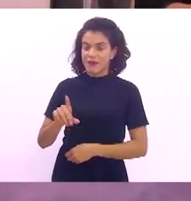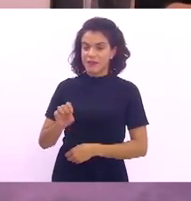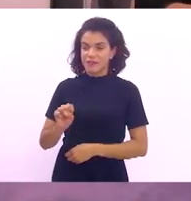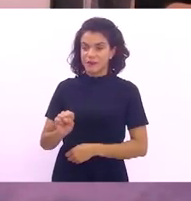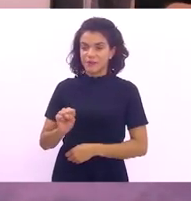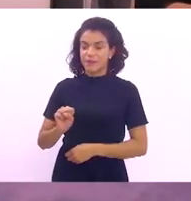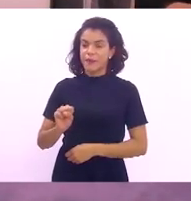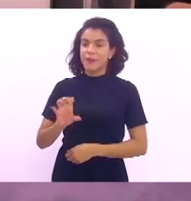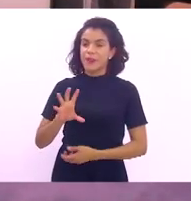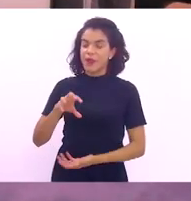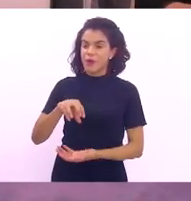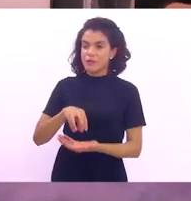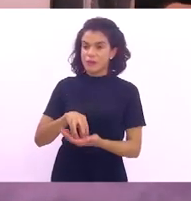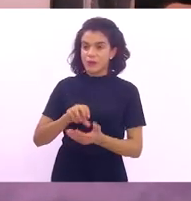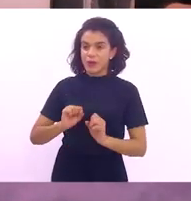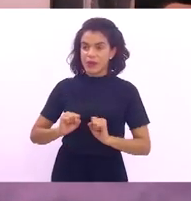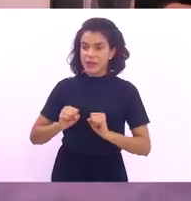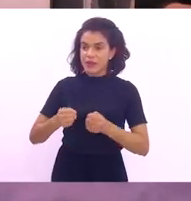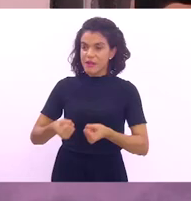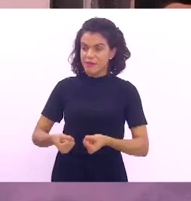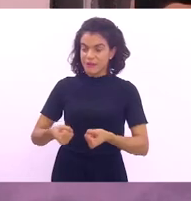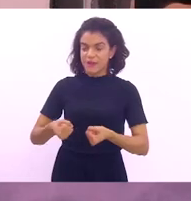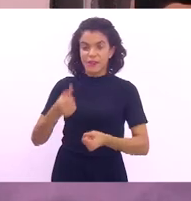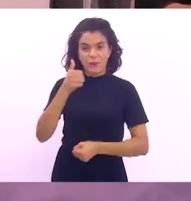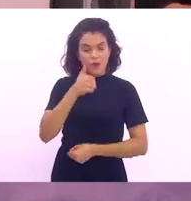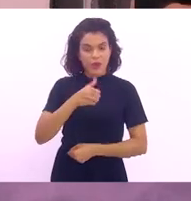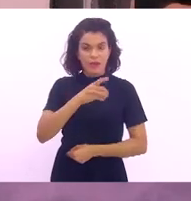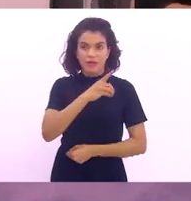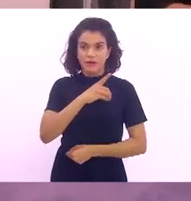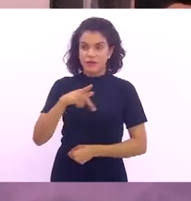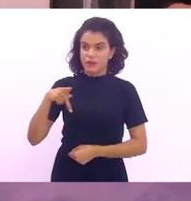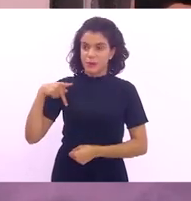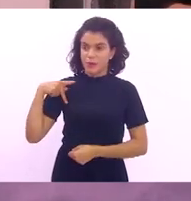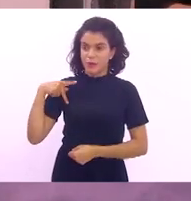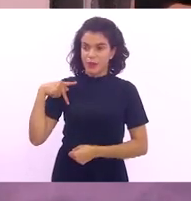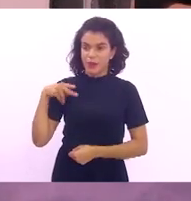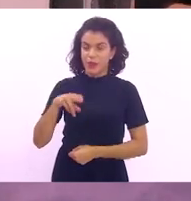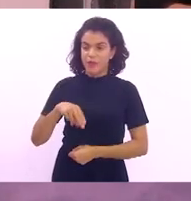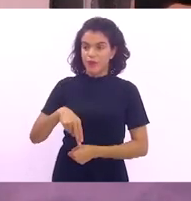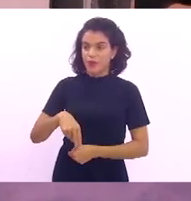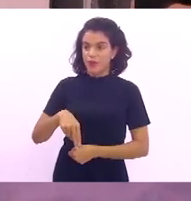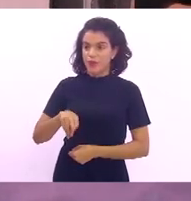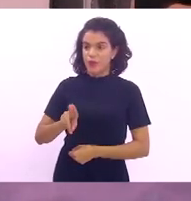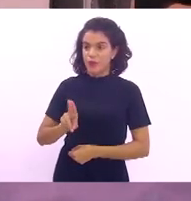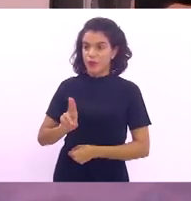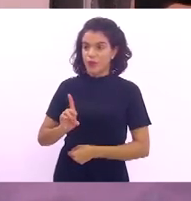dos direitos da mulher da Defensoria Pública do Estado do Rio de Janeiro do nudem